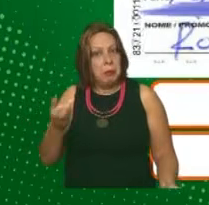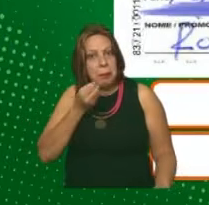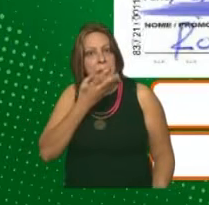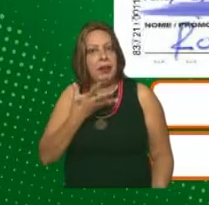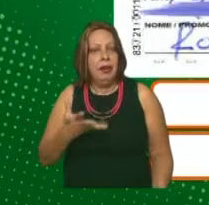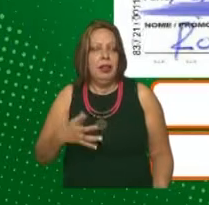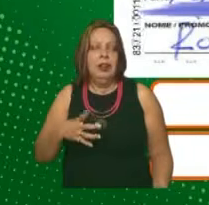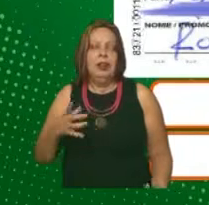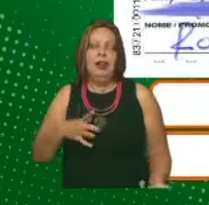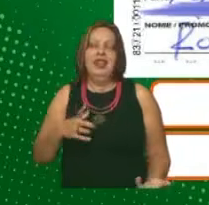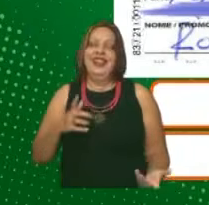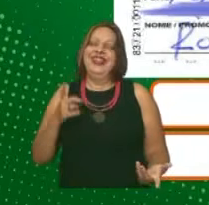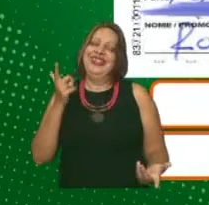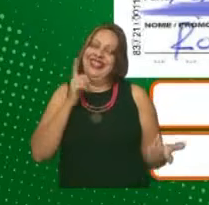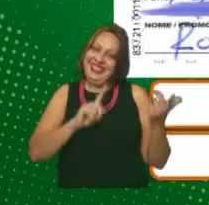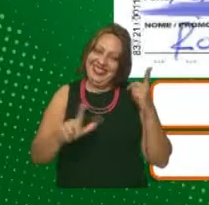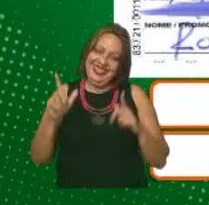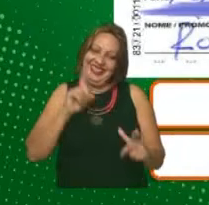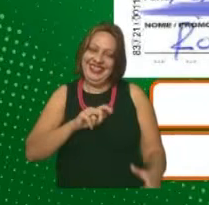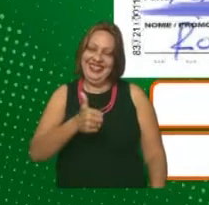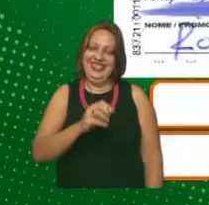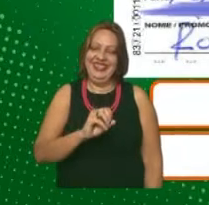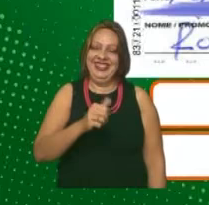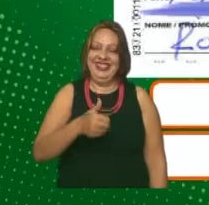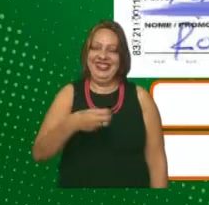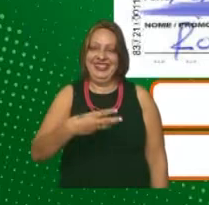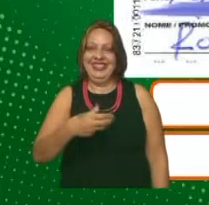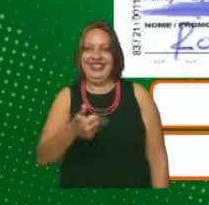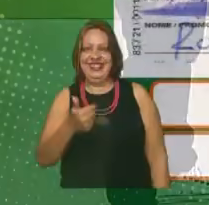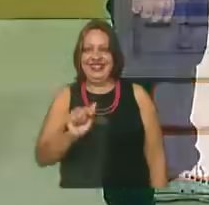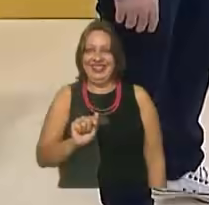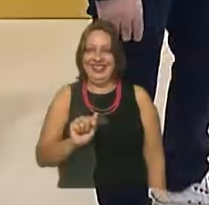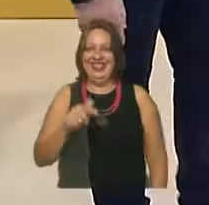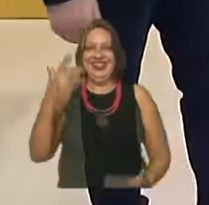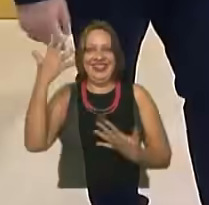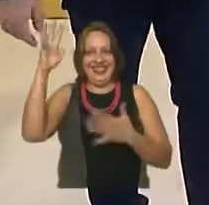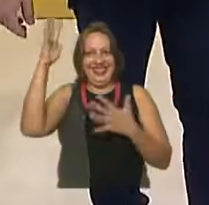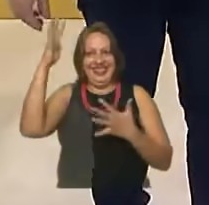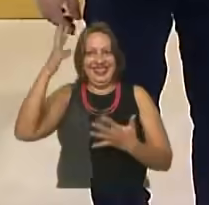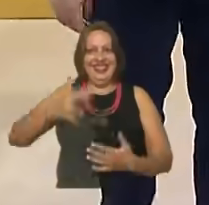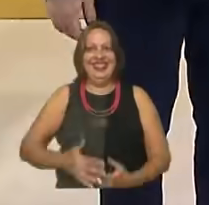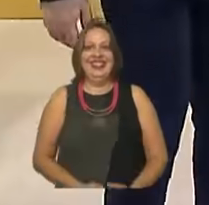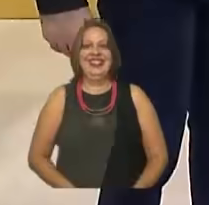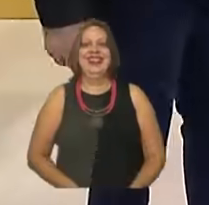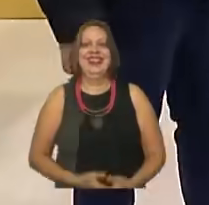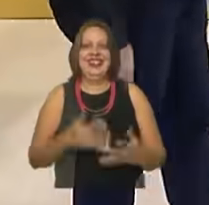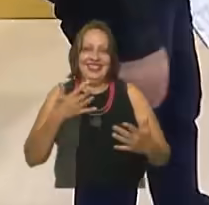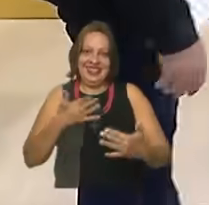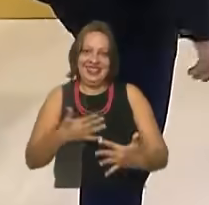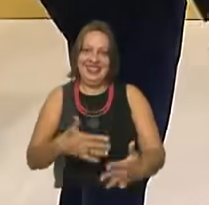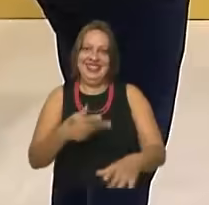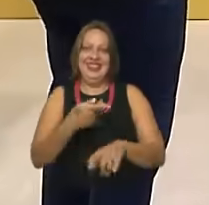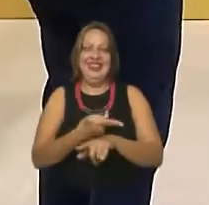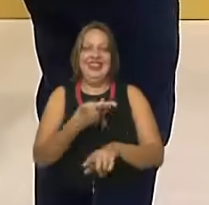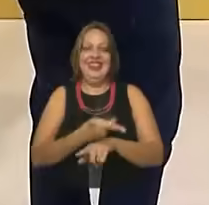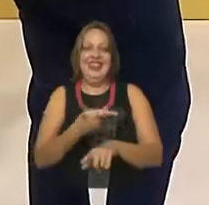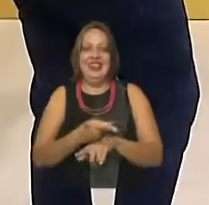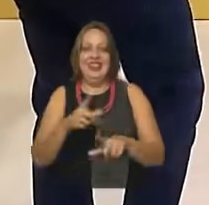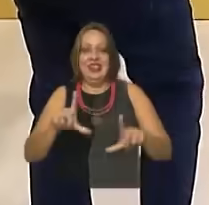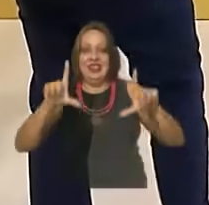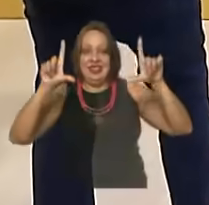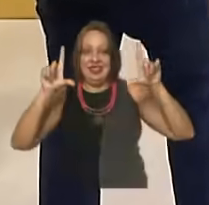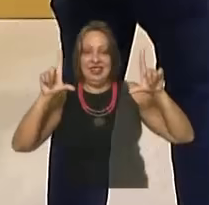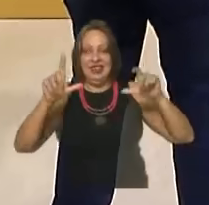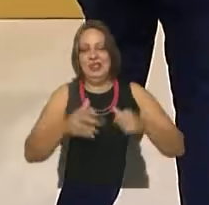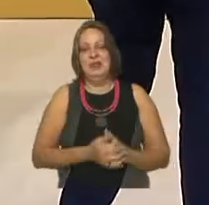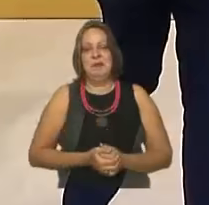promotor regional Capela, certificado 101317. Parabéns! Segue premiando o nosso Gira Sergipe na tela,